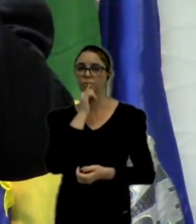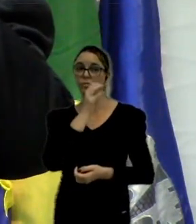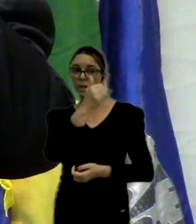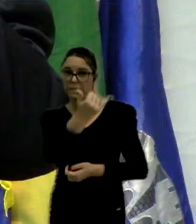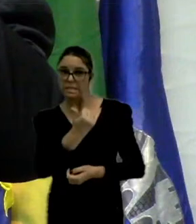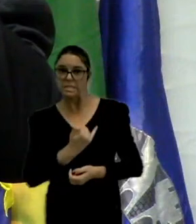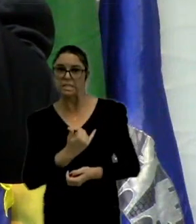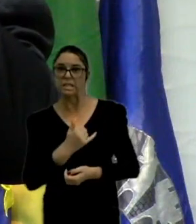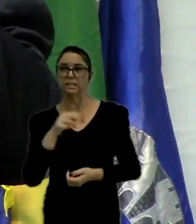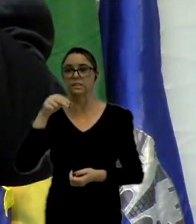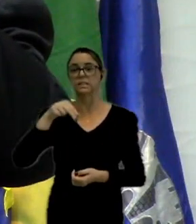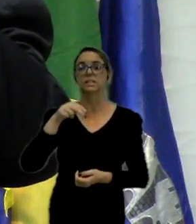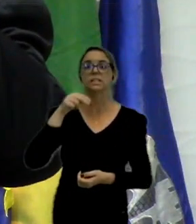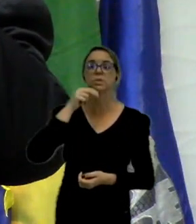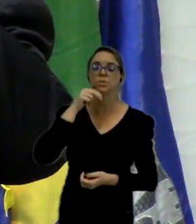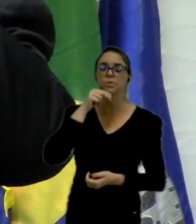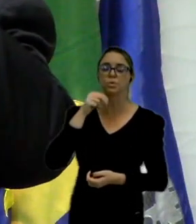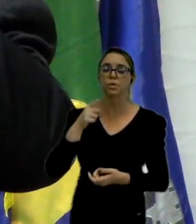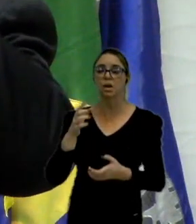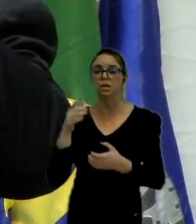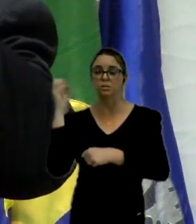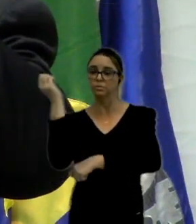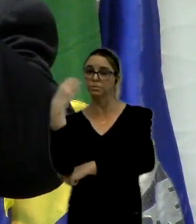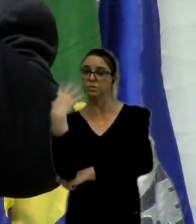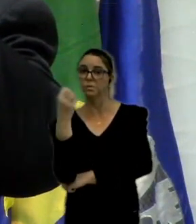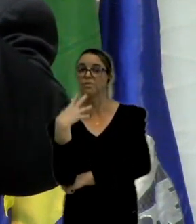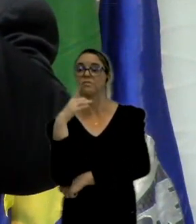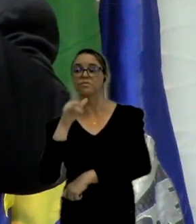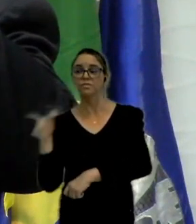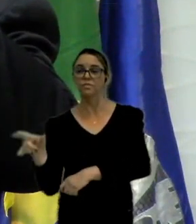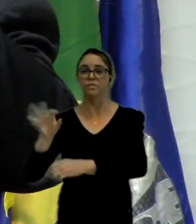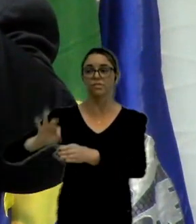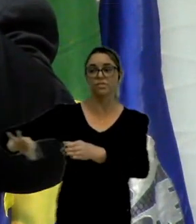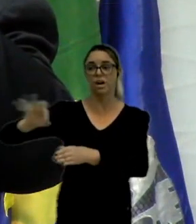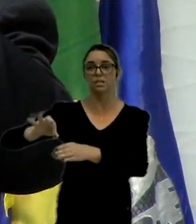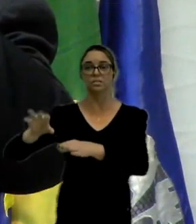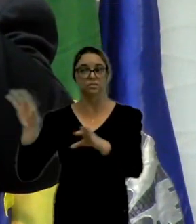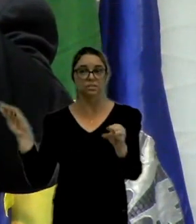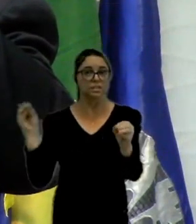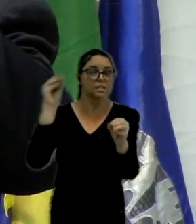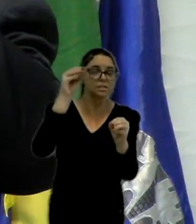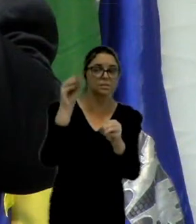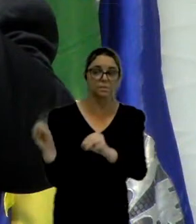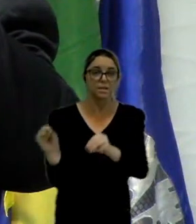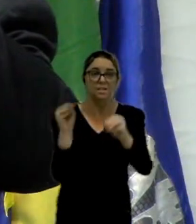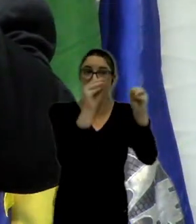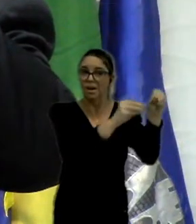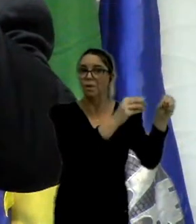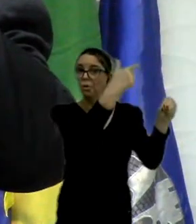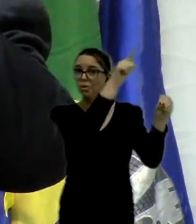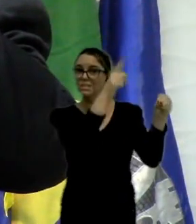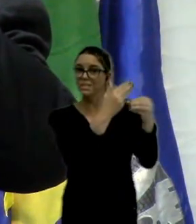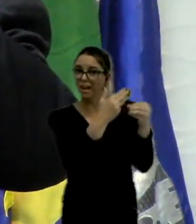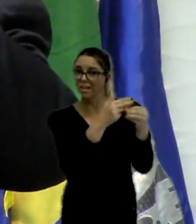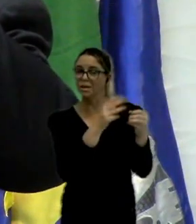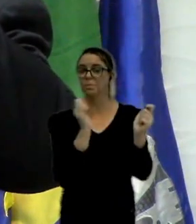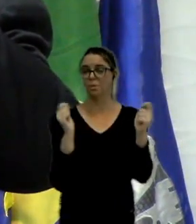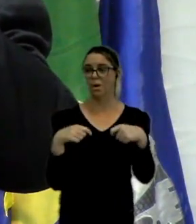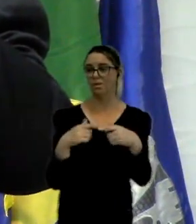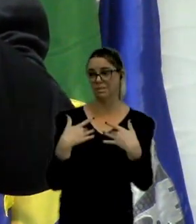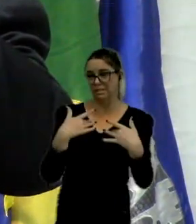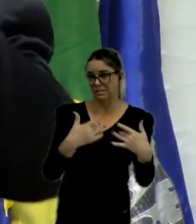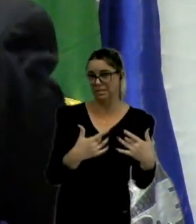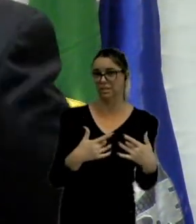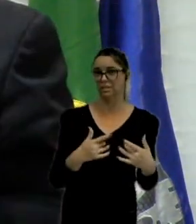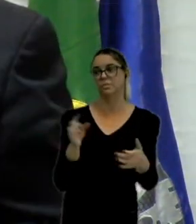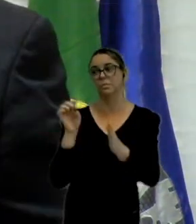Nilton, a ambulância do Espírito Santo vai fazer uma transferência. Tem carro aí para ficar à disposição do povo do Espírito Santo para cá? Aí qualquer coisa